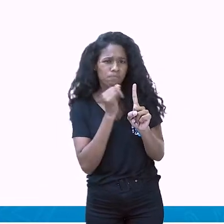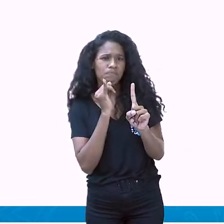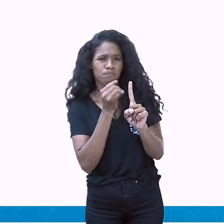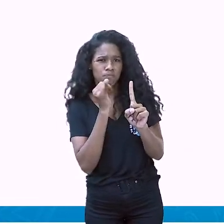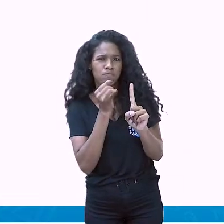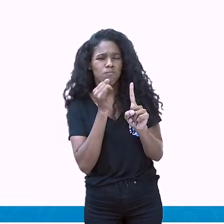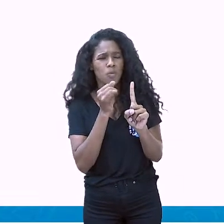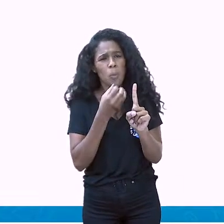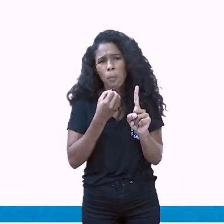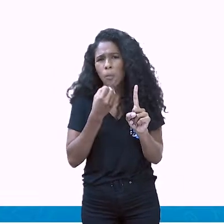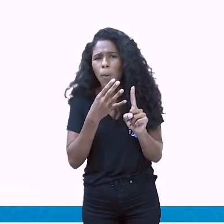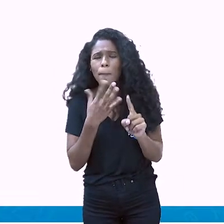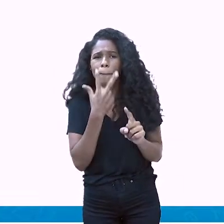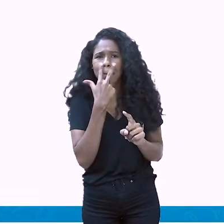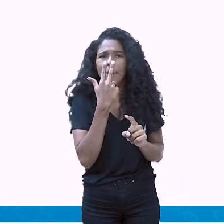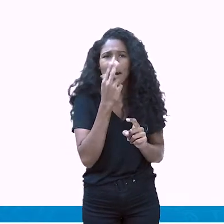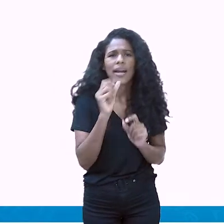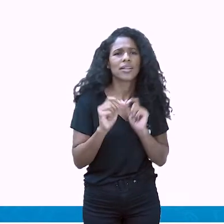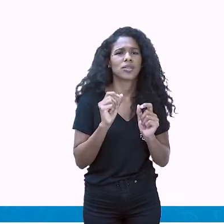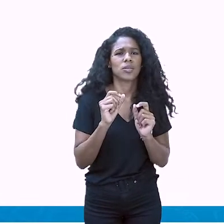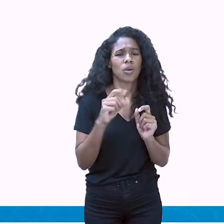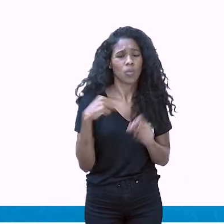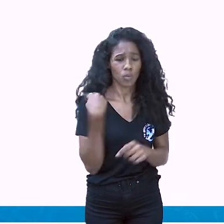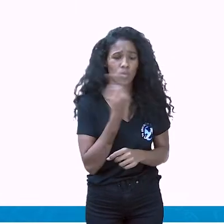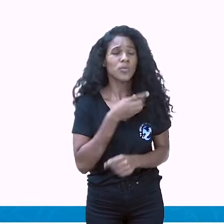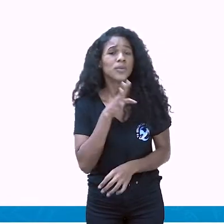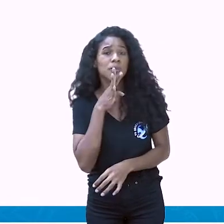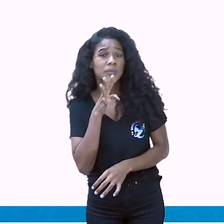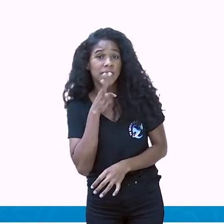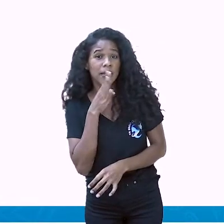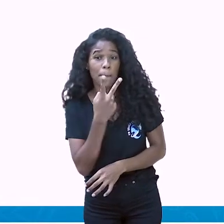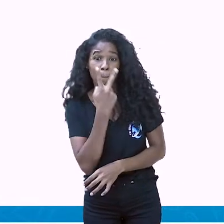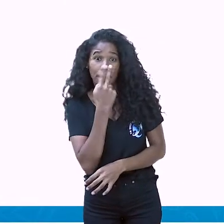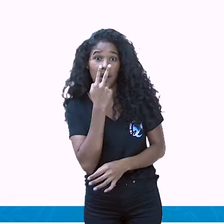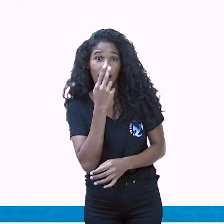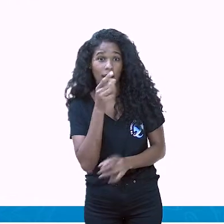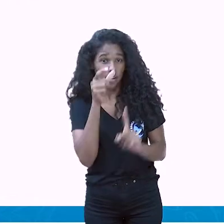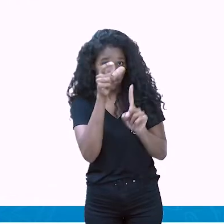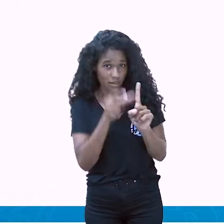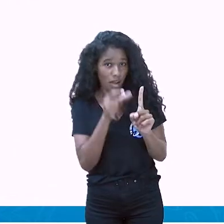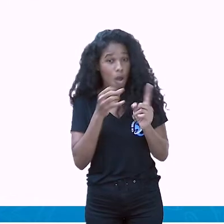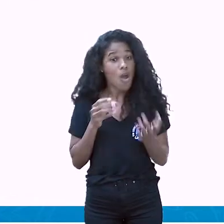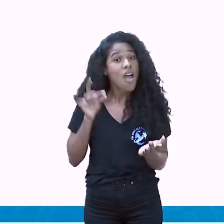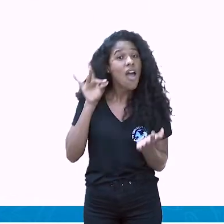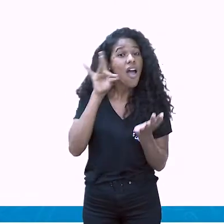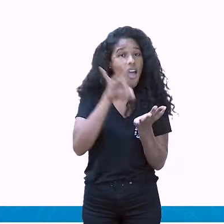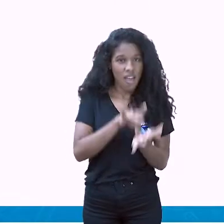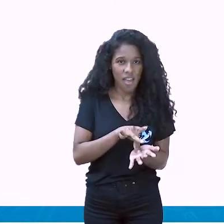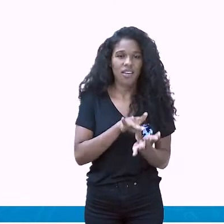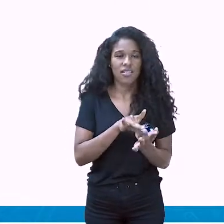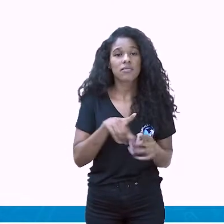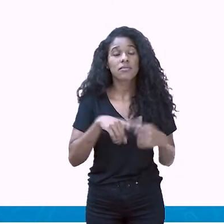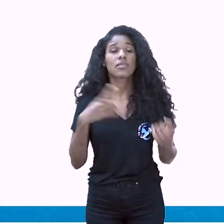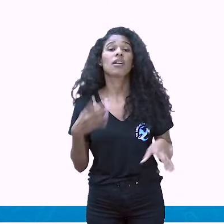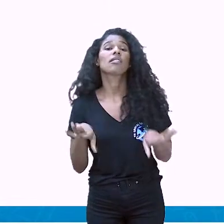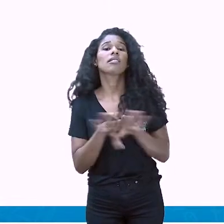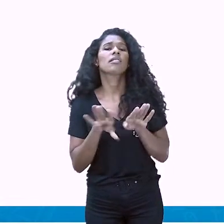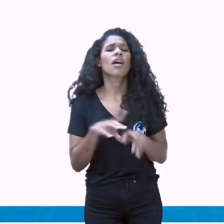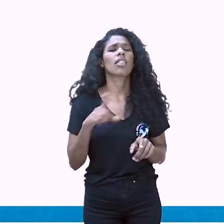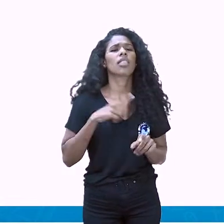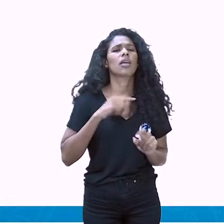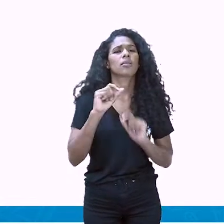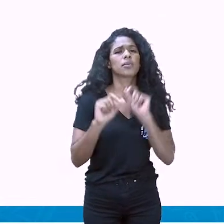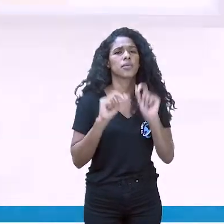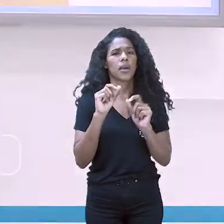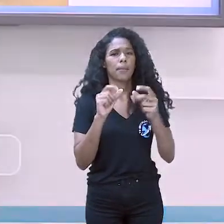lado, não é mesmo? Parece que eles são reais. Nós temos também o quê? O narrador. Isso mesmo.